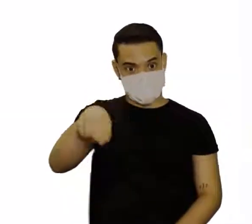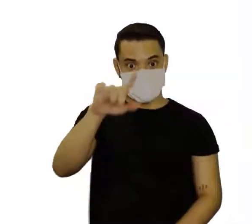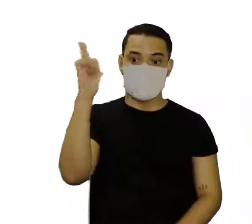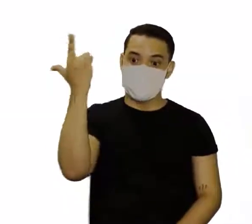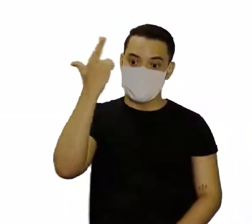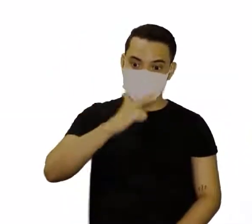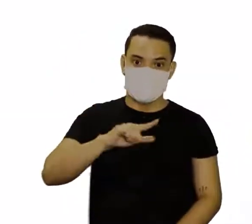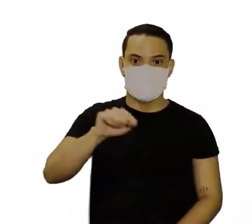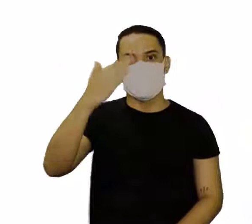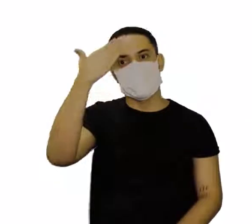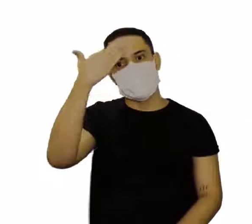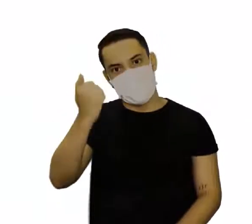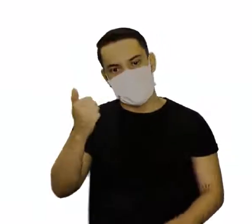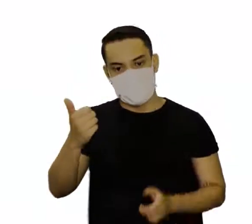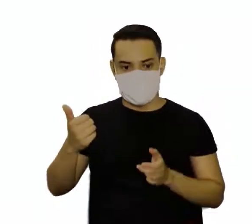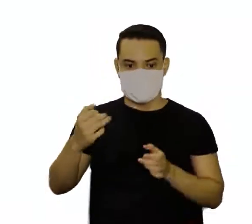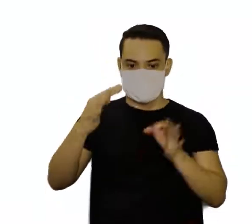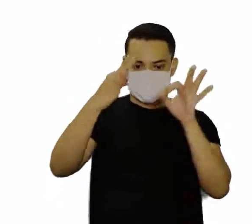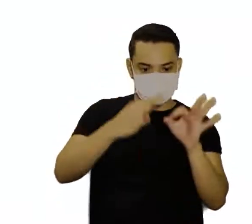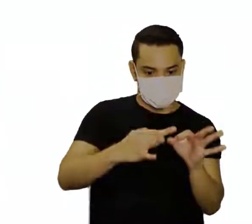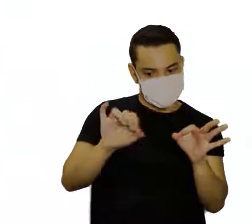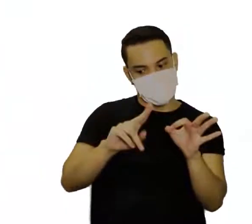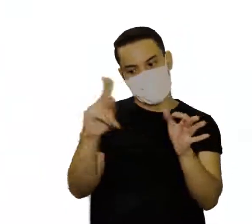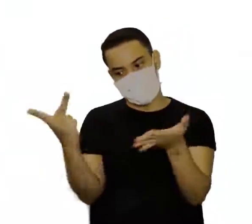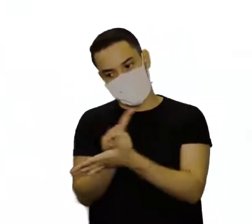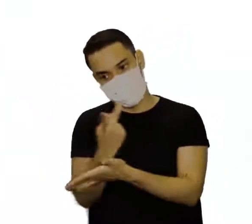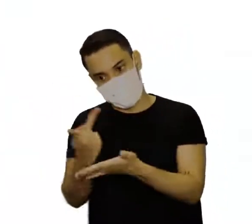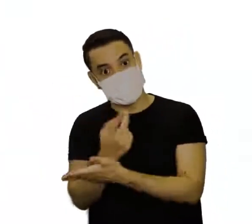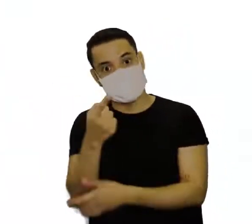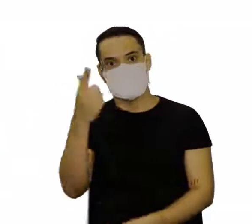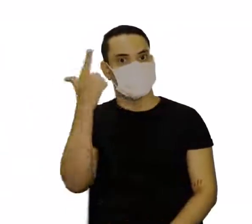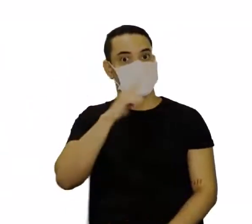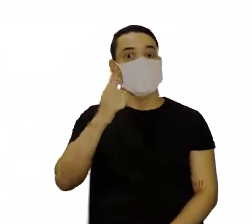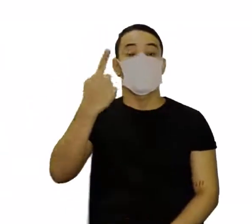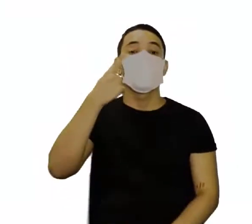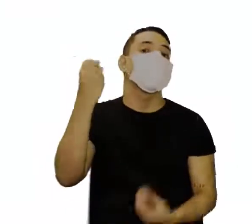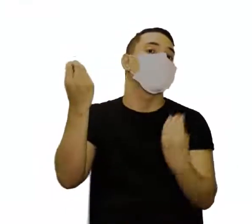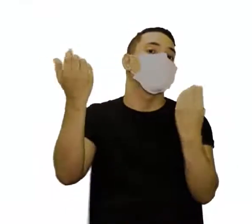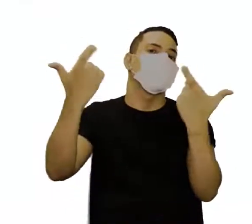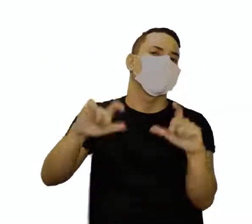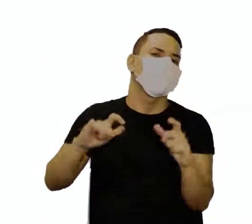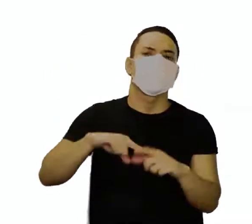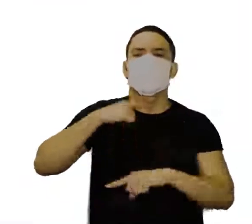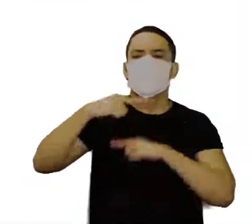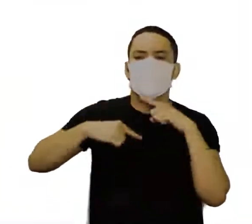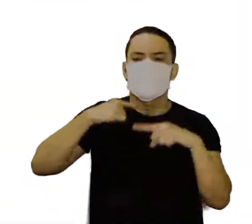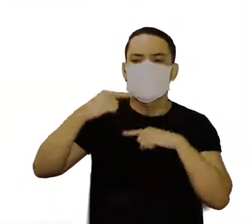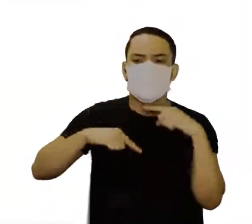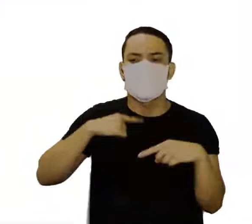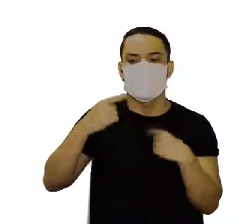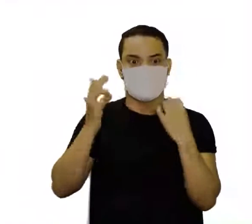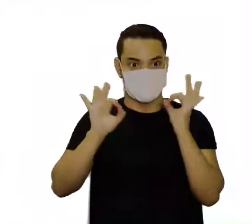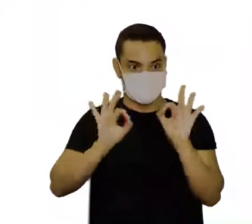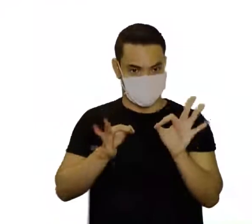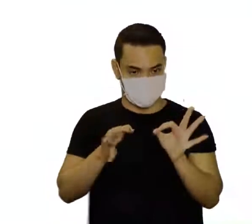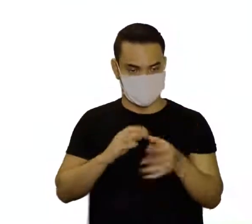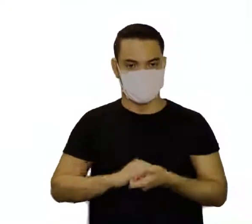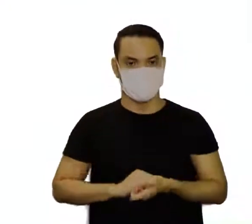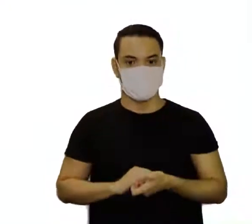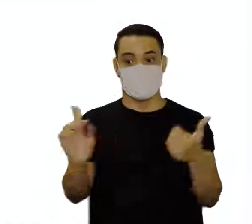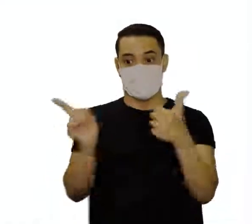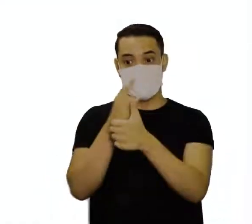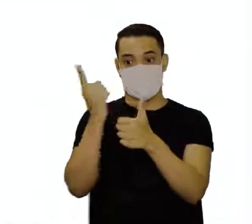conseguiu vai saber se foi pelo caminho certo, quem não conseguiu vai saber onde parou e como terminar aí.